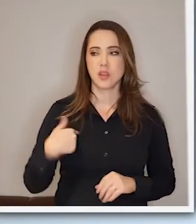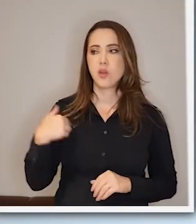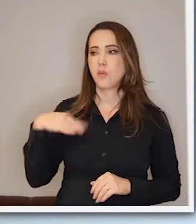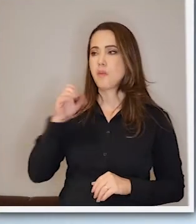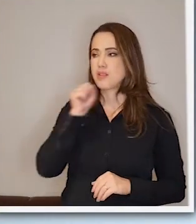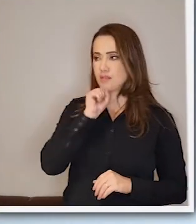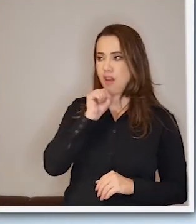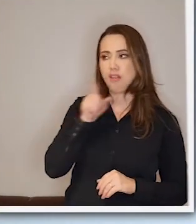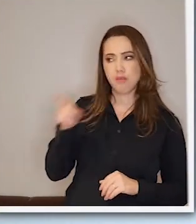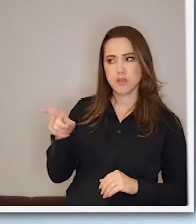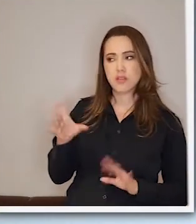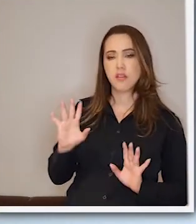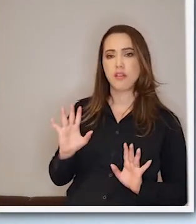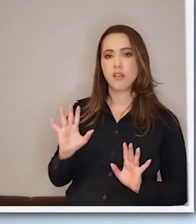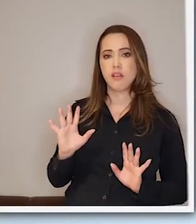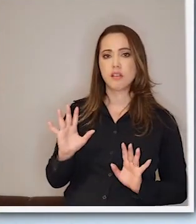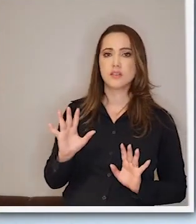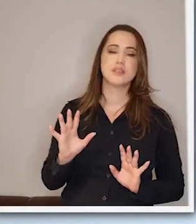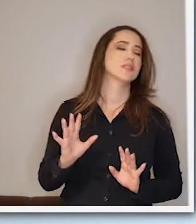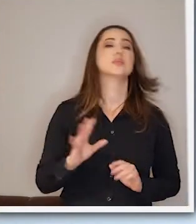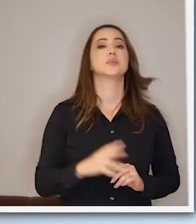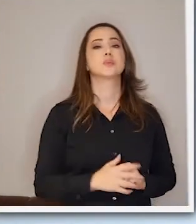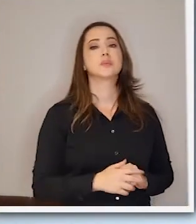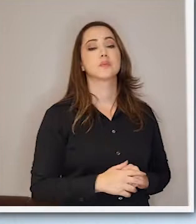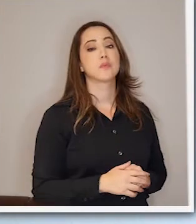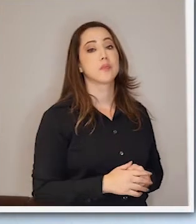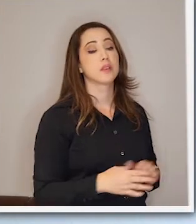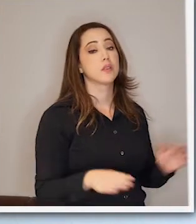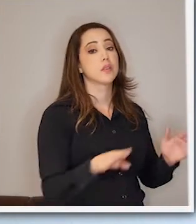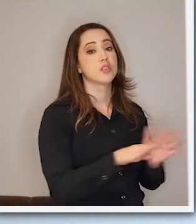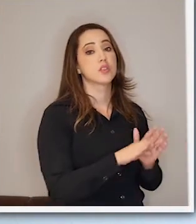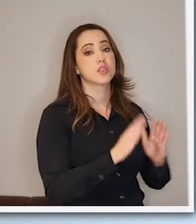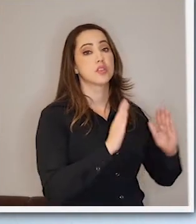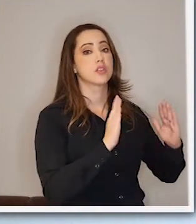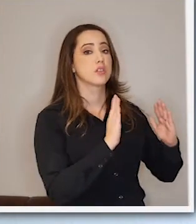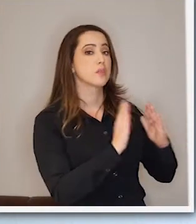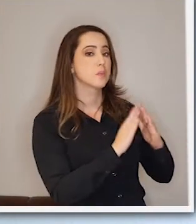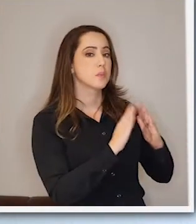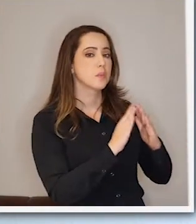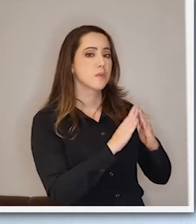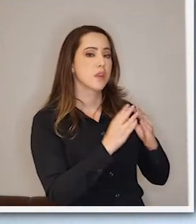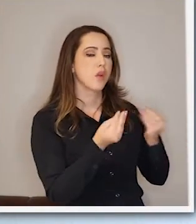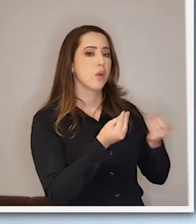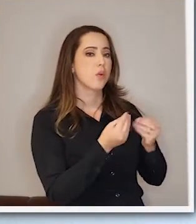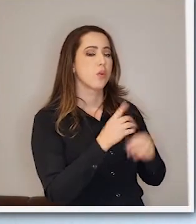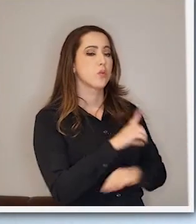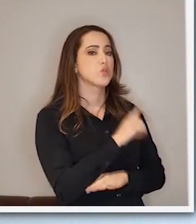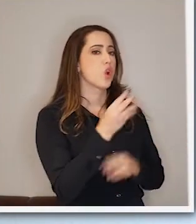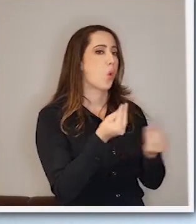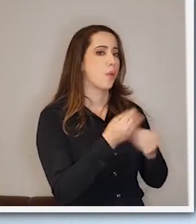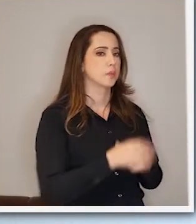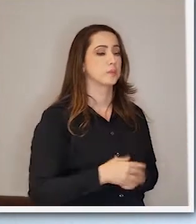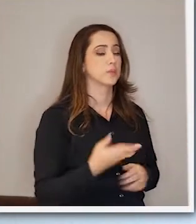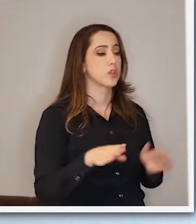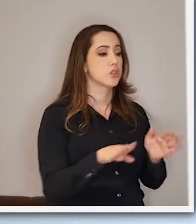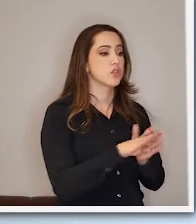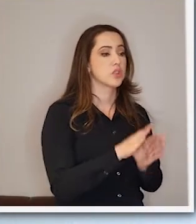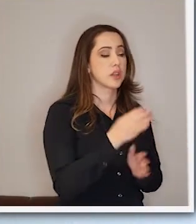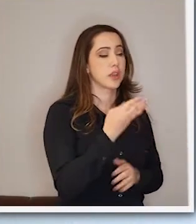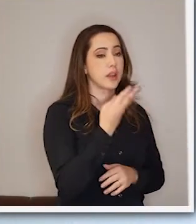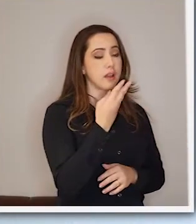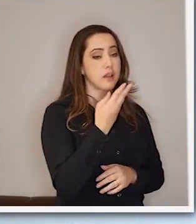você não. Eu sou mais velho. Que bom, feliz por isso. A gente chegava em casa meio dia e meio, qual era a nossa